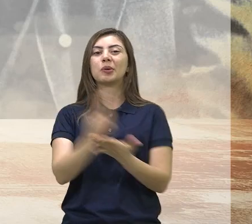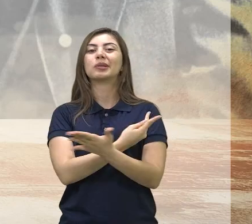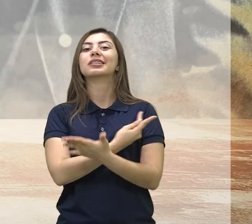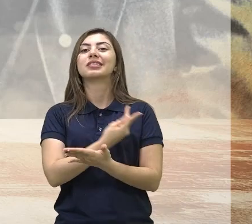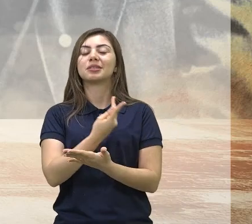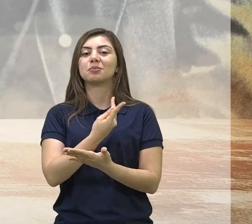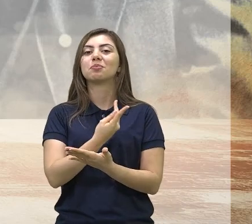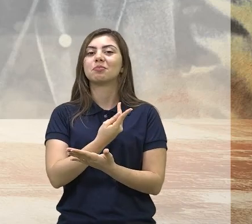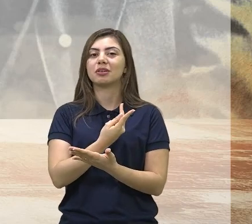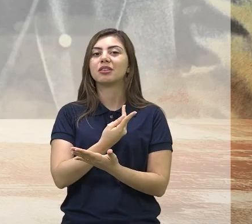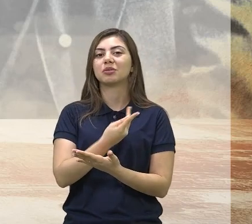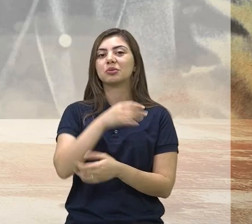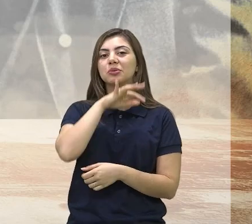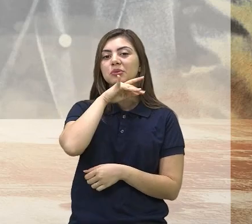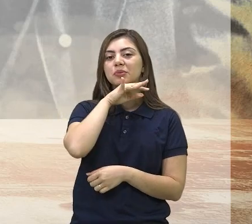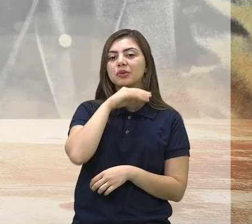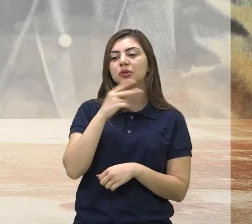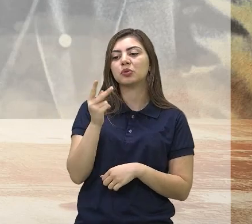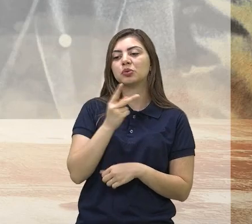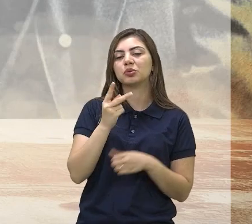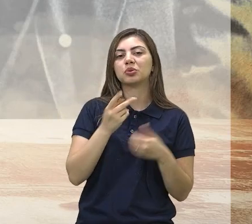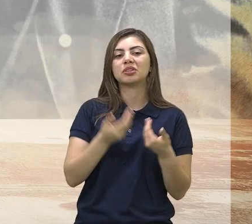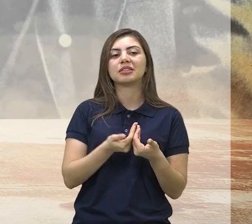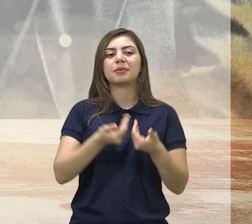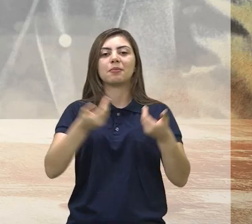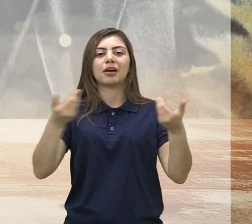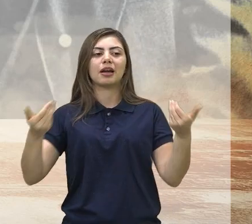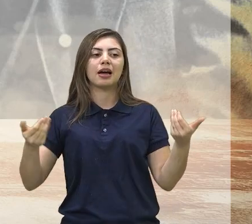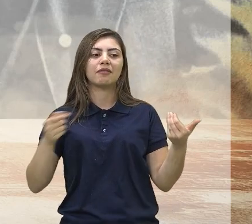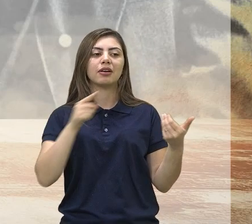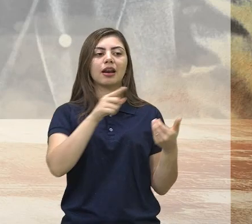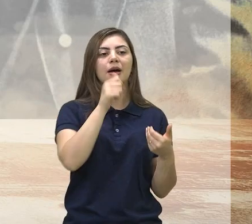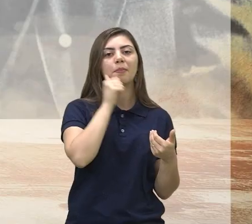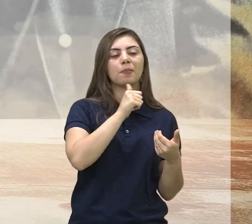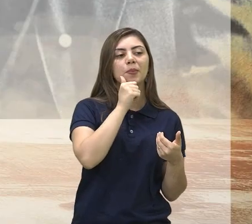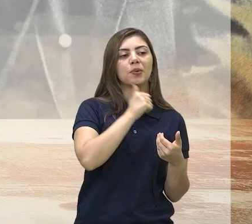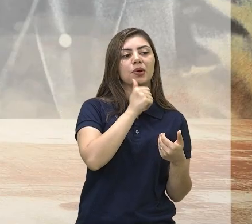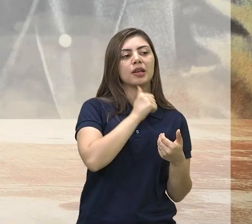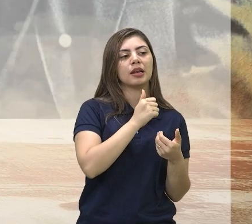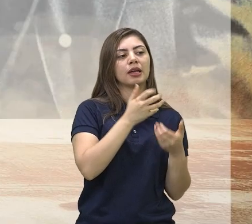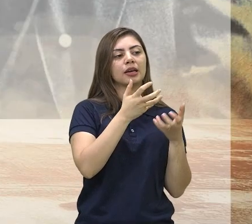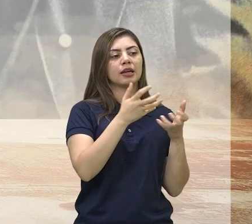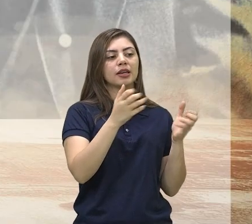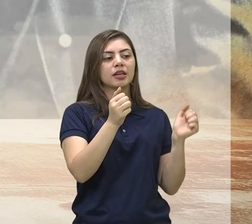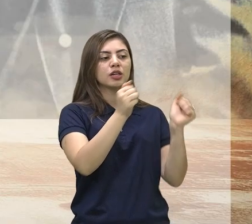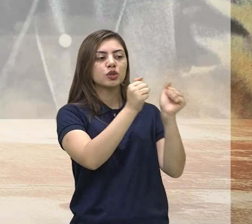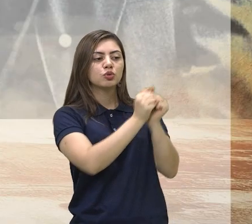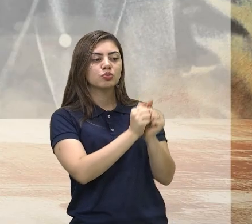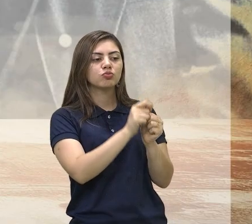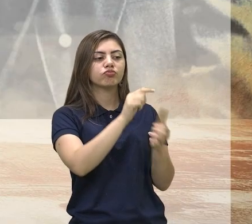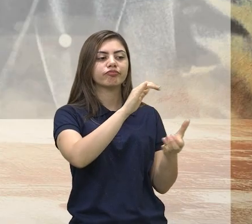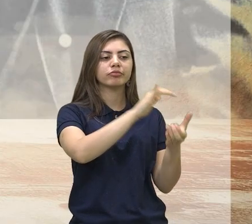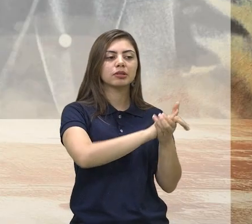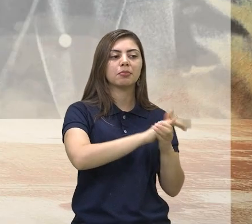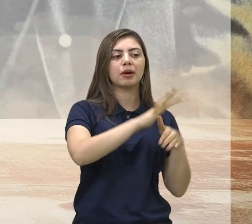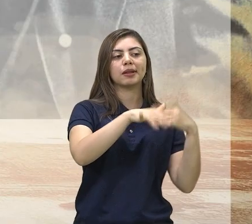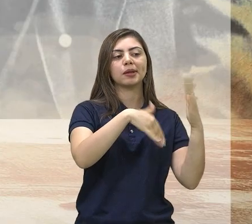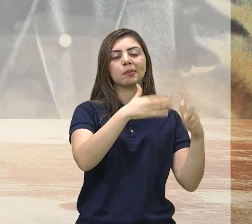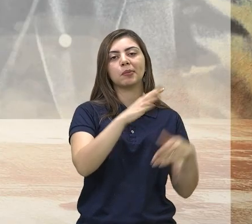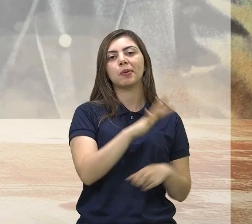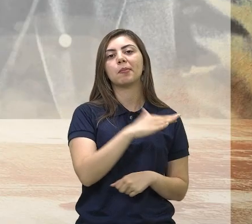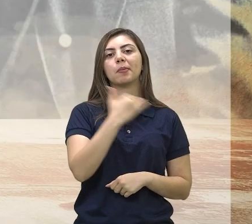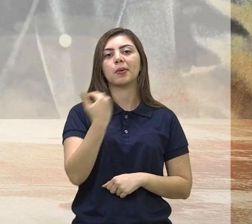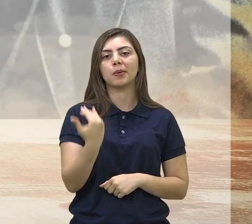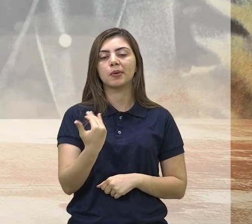entrou uma outra, Mariana, que começou a gostar lá do Simeão, acaba morrendo, né? Então vejo aí que tem os nossos destinos trágicos, né?